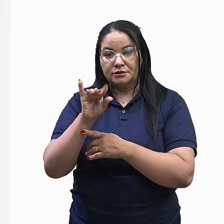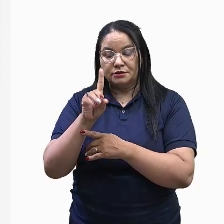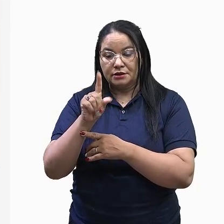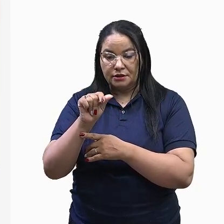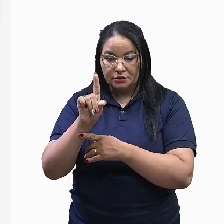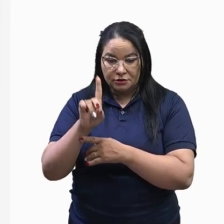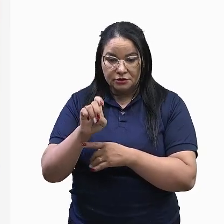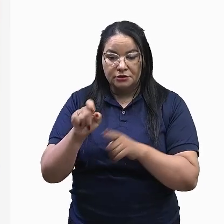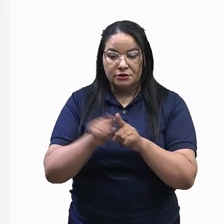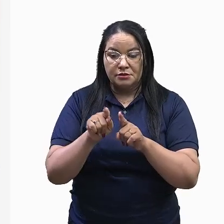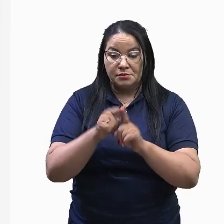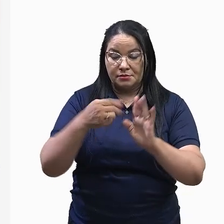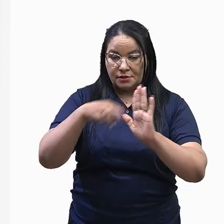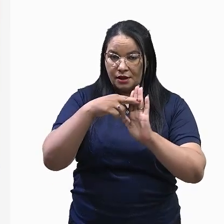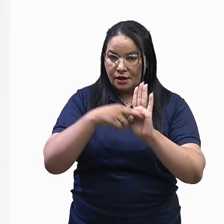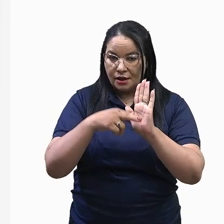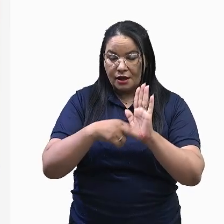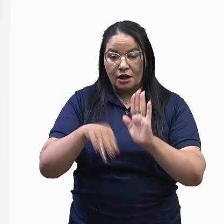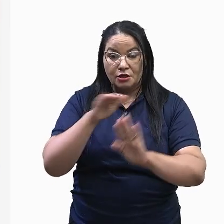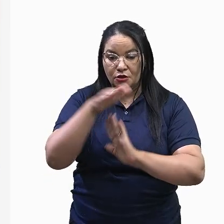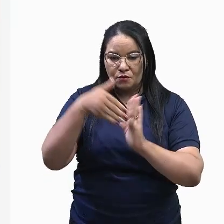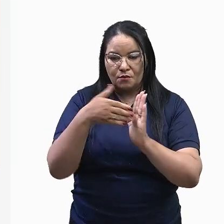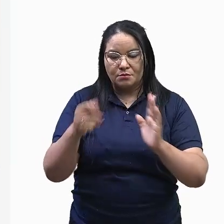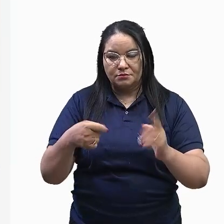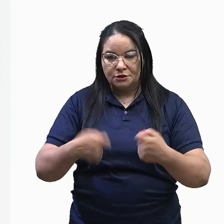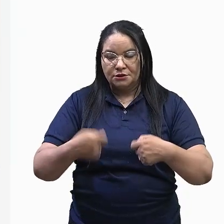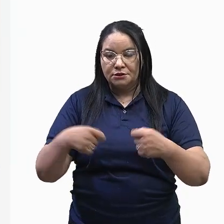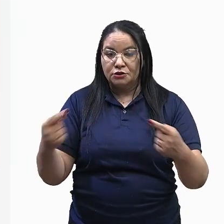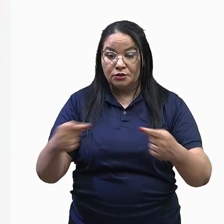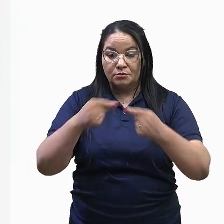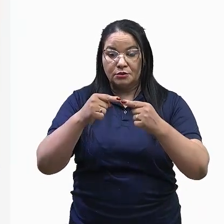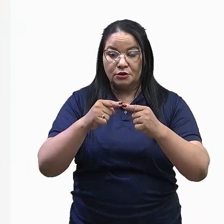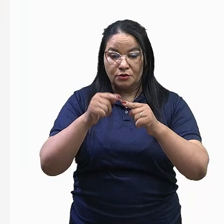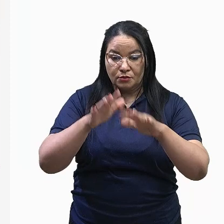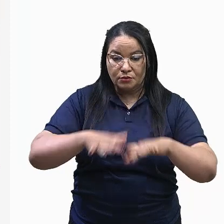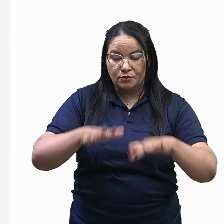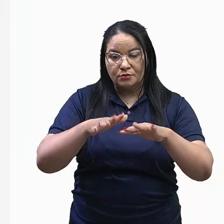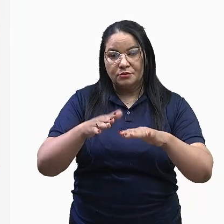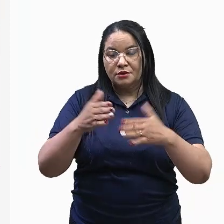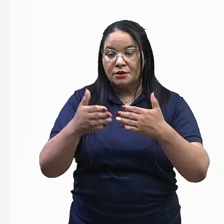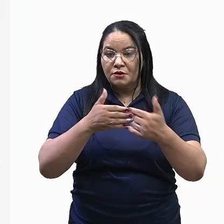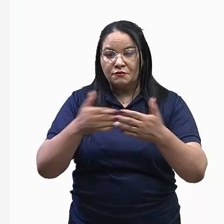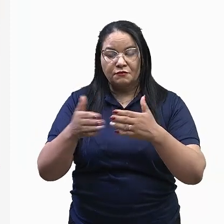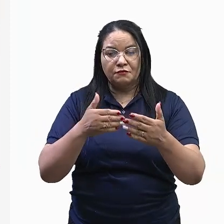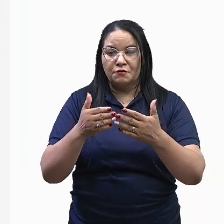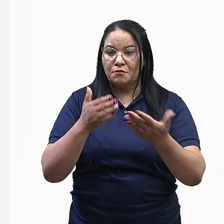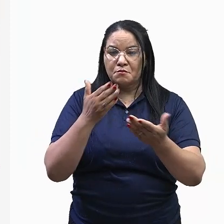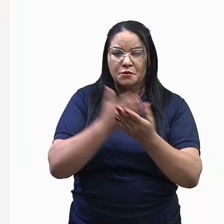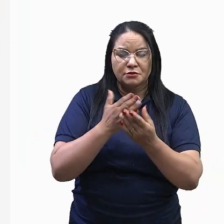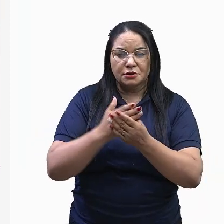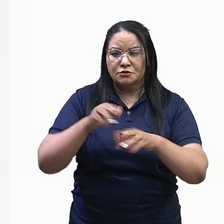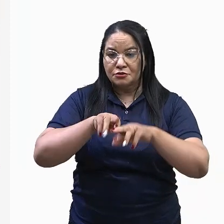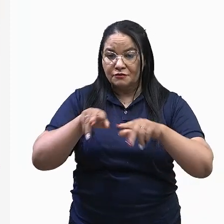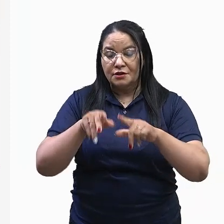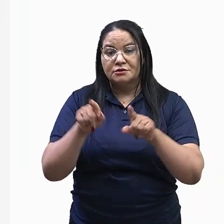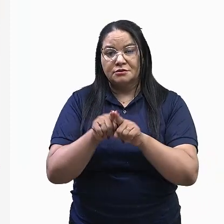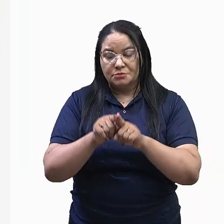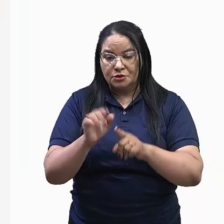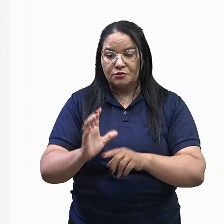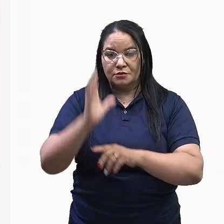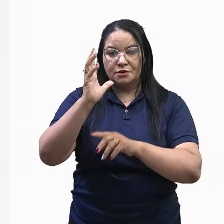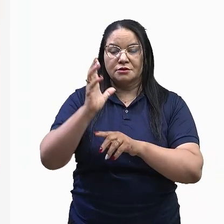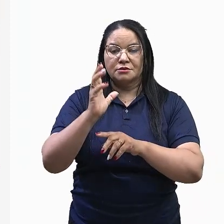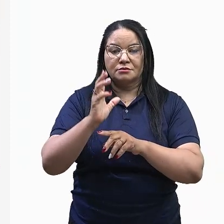para serem aplicadas a um número indeterminado de casos e situações, e não